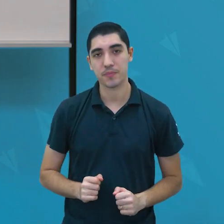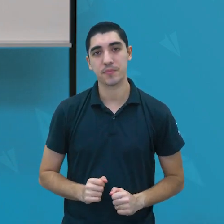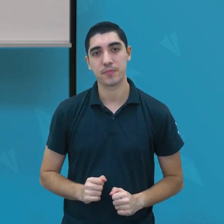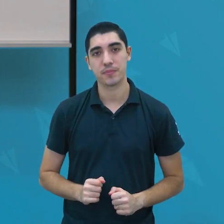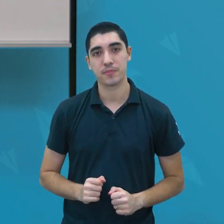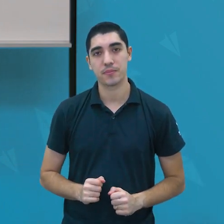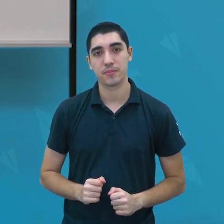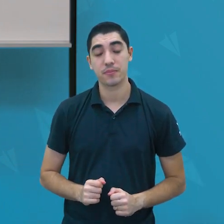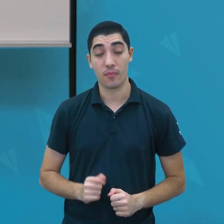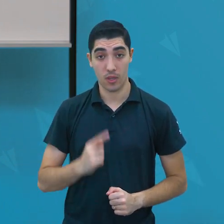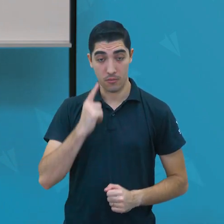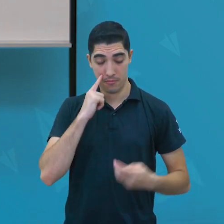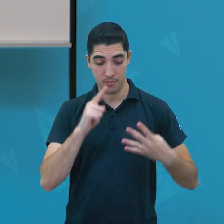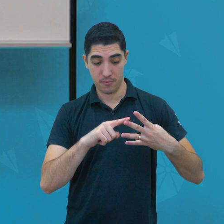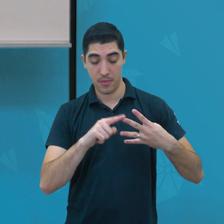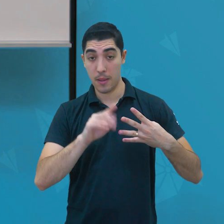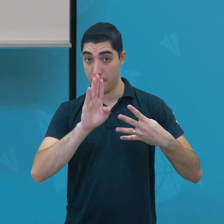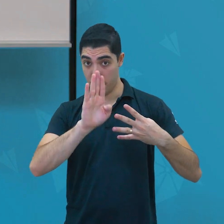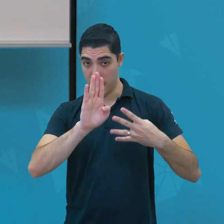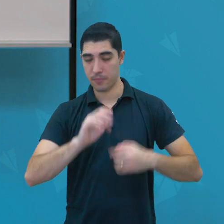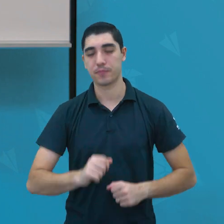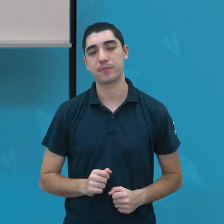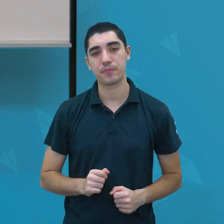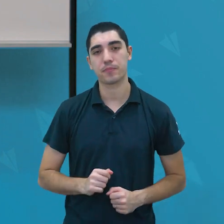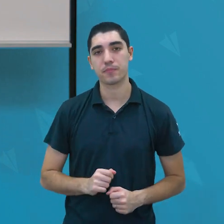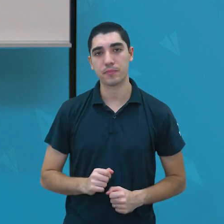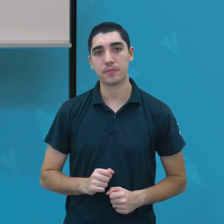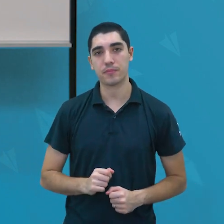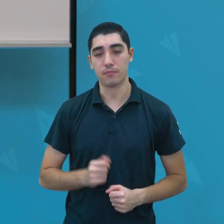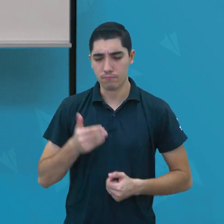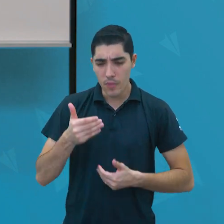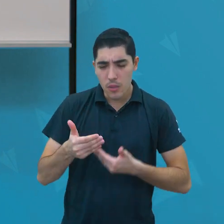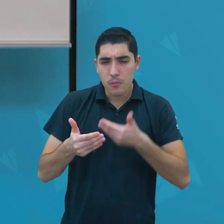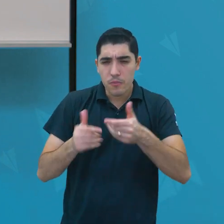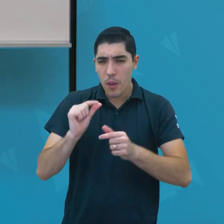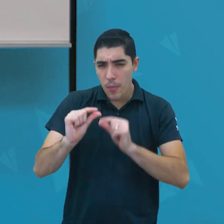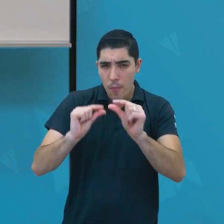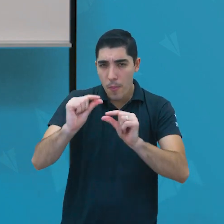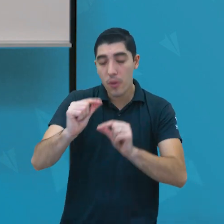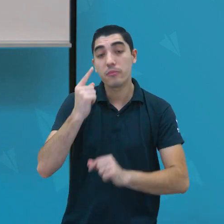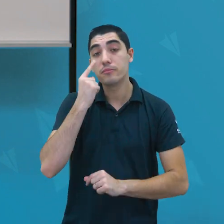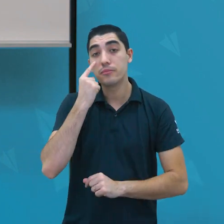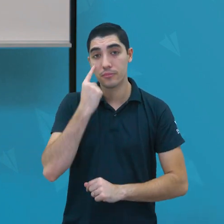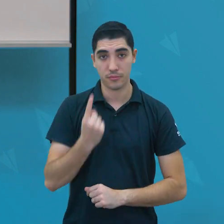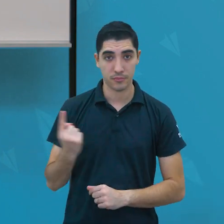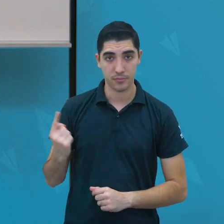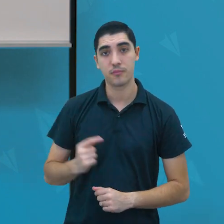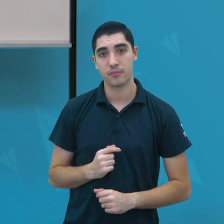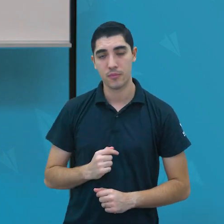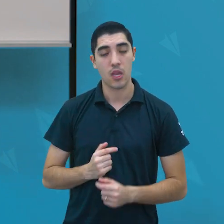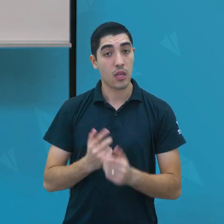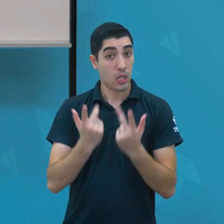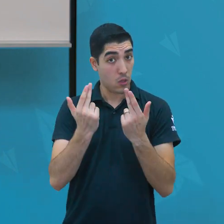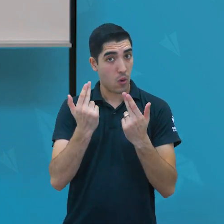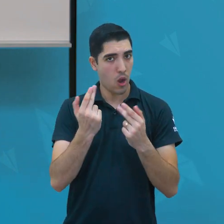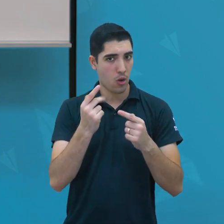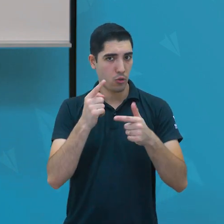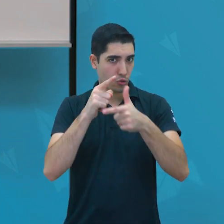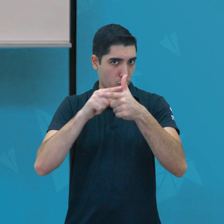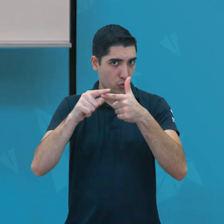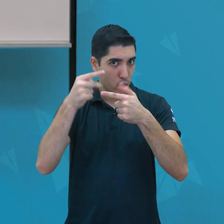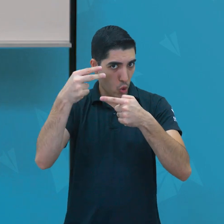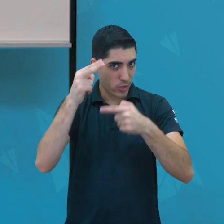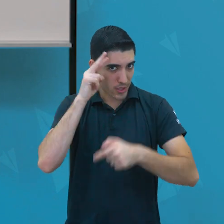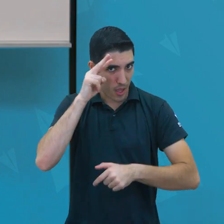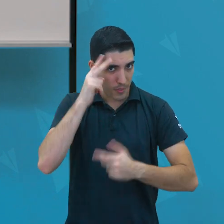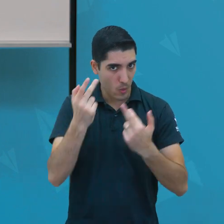Olha só. Na B, aos pouquinhos, aos pouquinhos. Eu vou começar aqui por 2 também,